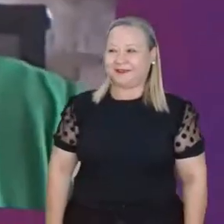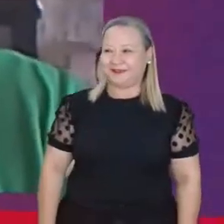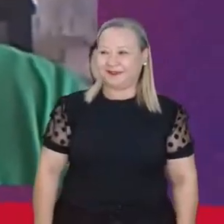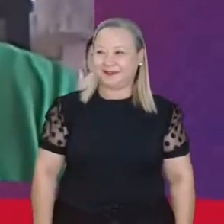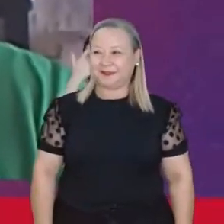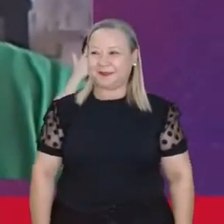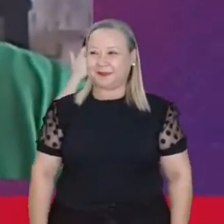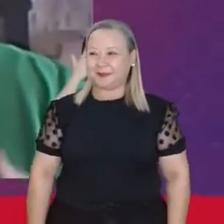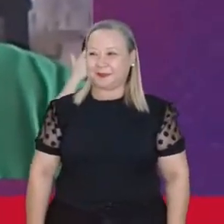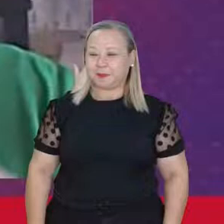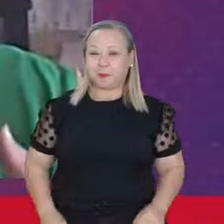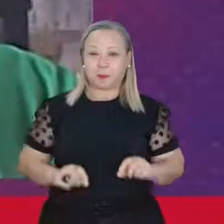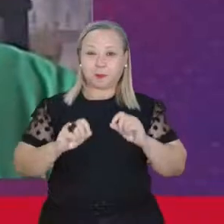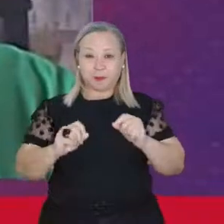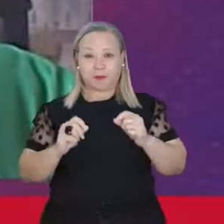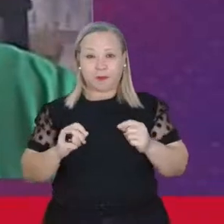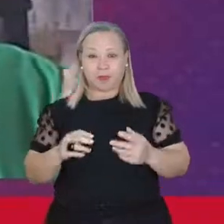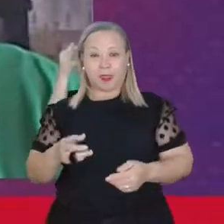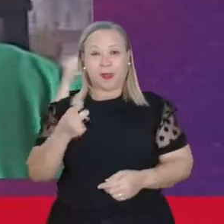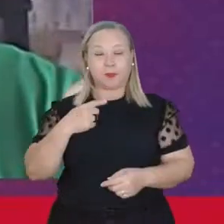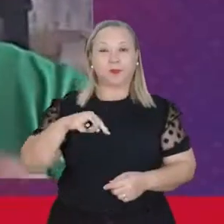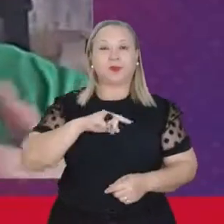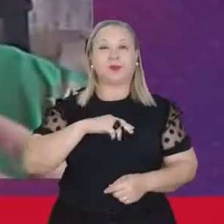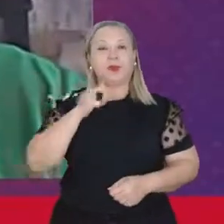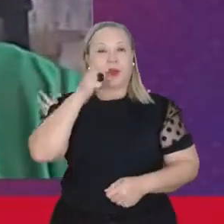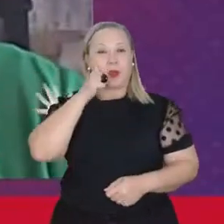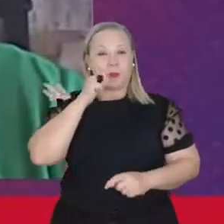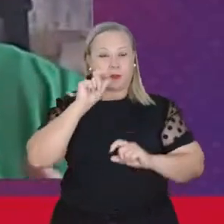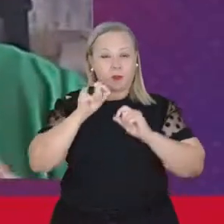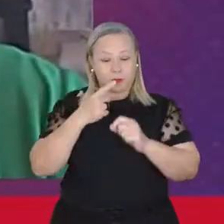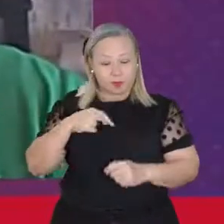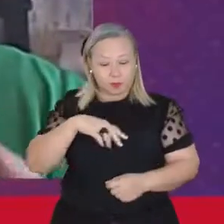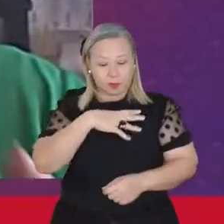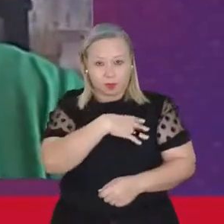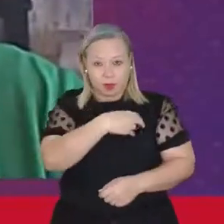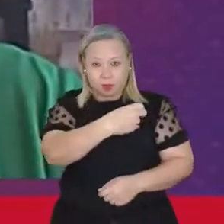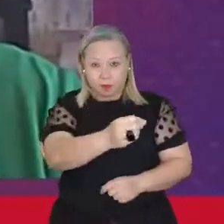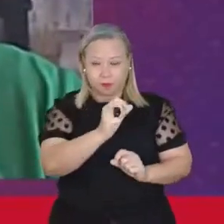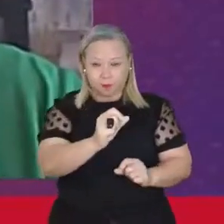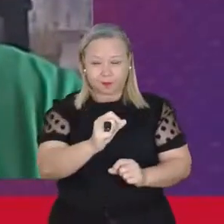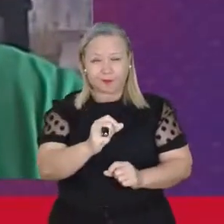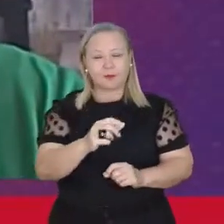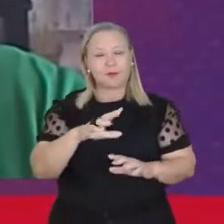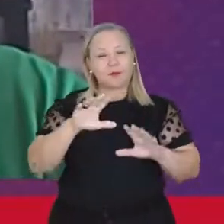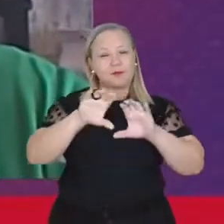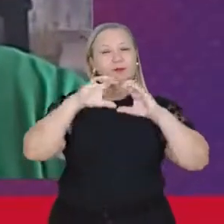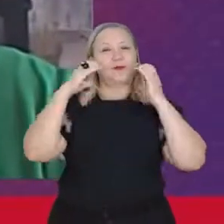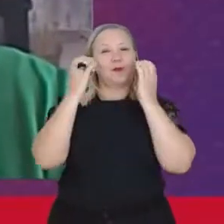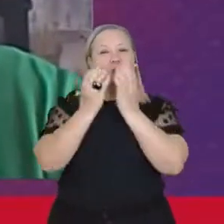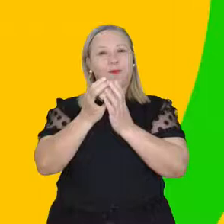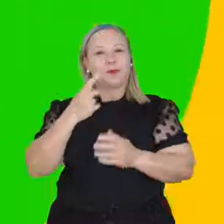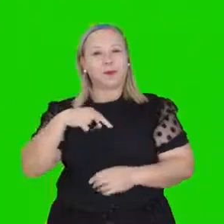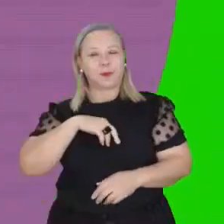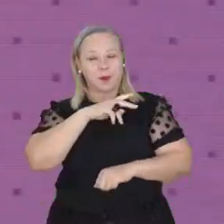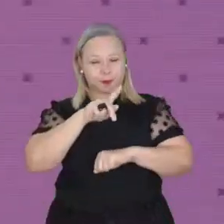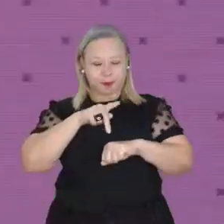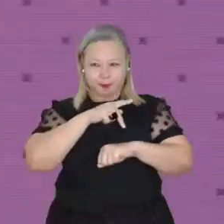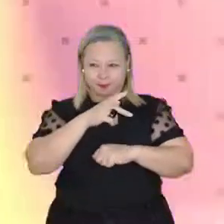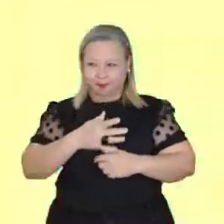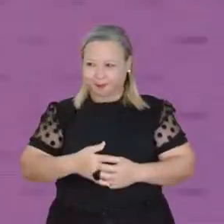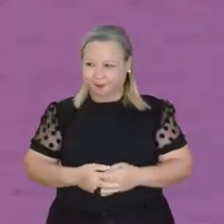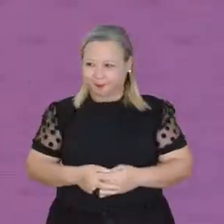Que futuro nós queremos para nós, mulheres, para os nossos filhos, para as nossas comunidades, para o nosso país?